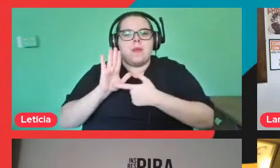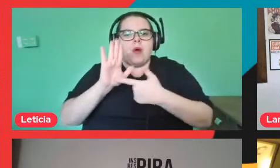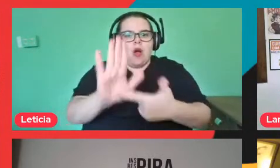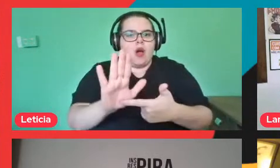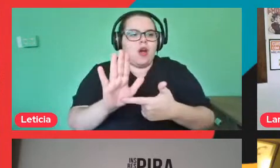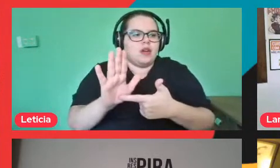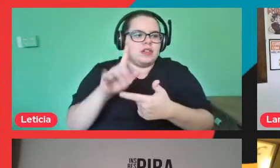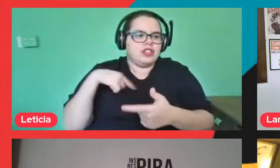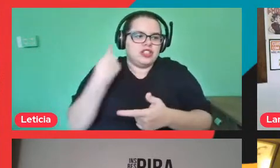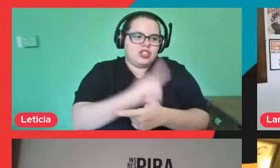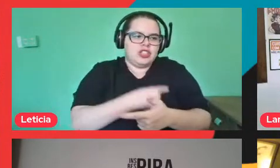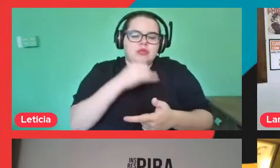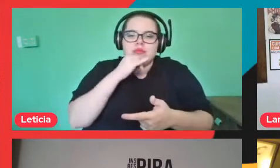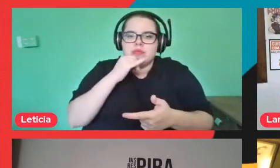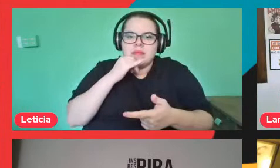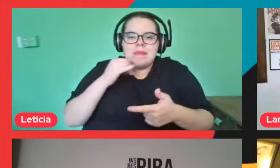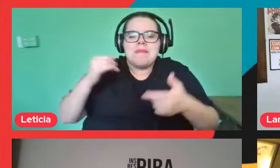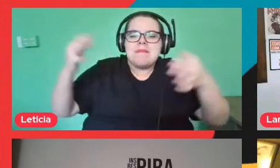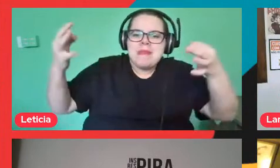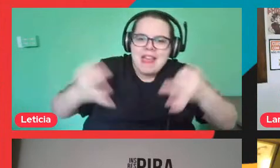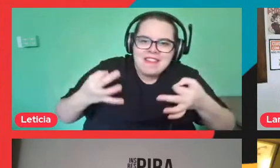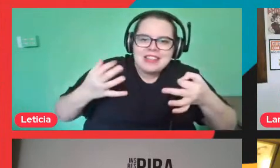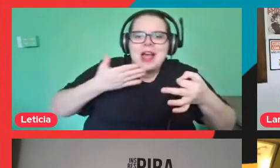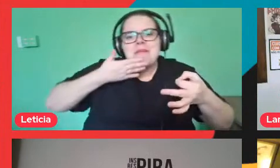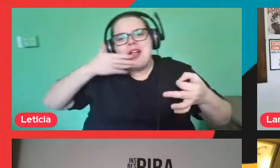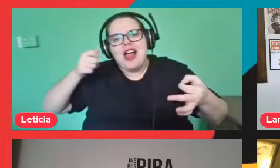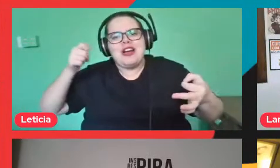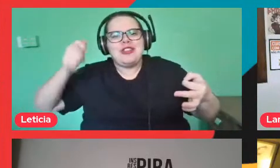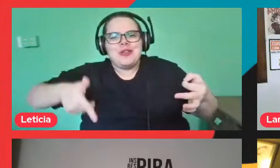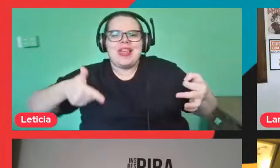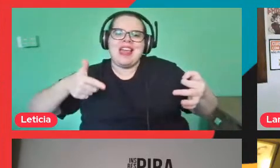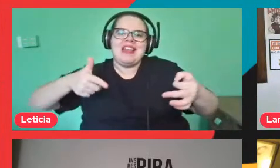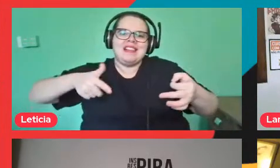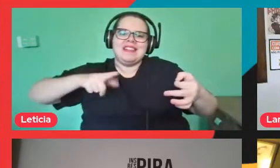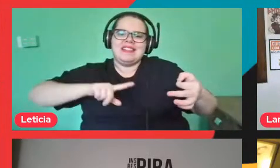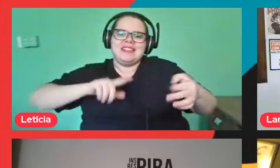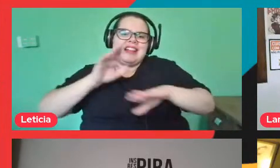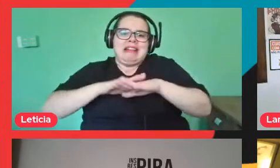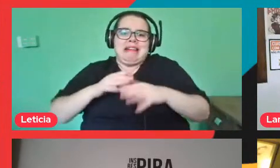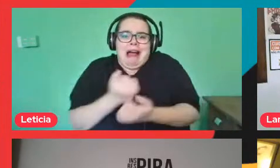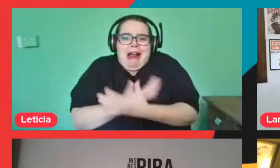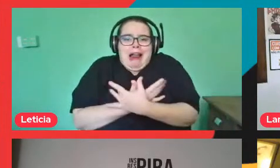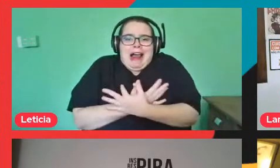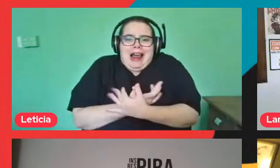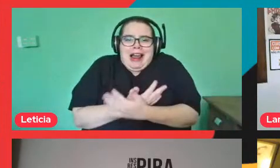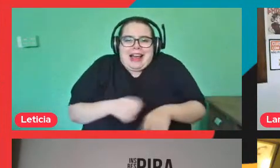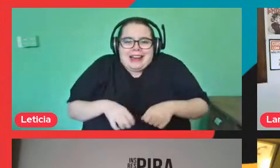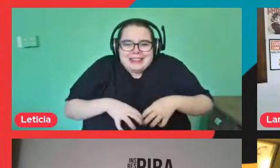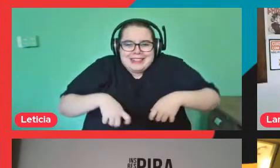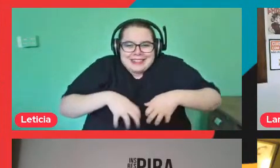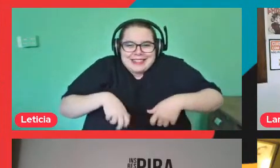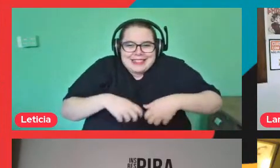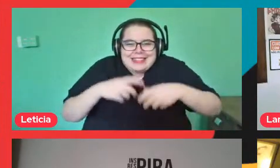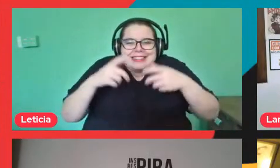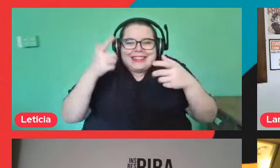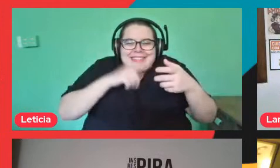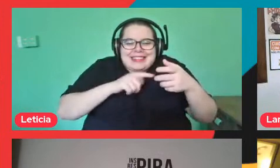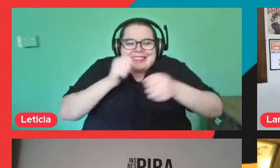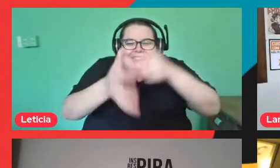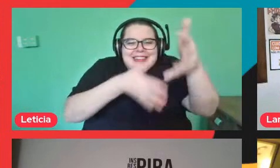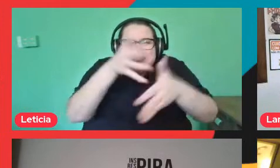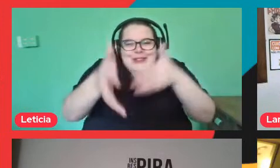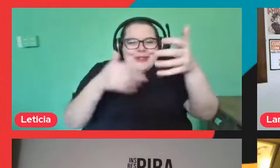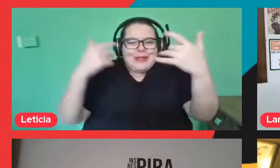e que feito é melhor que perfeito. Então estamos hoje aqui, todo mundo com borboletas no estômago para poder falar aqui e tá